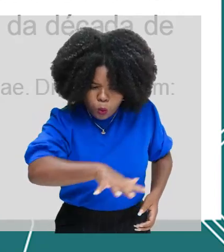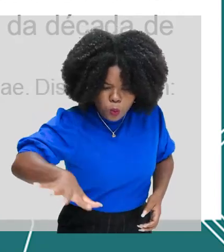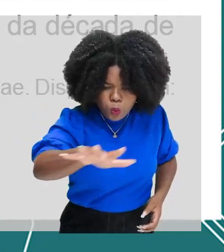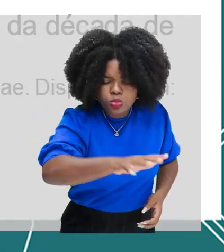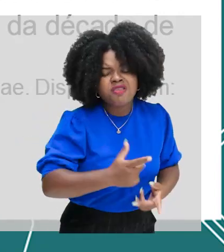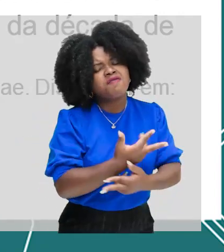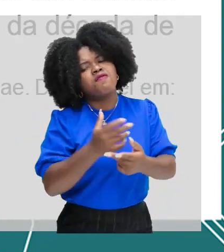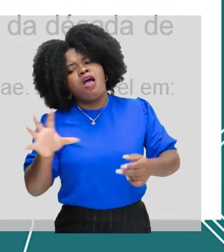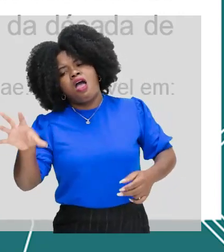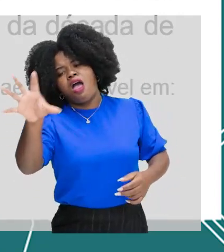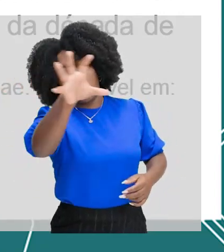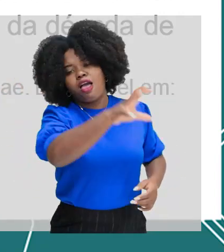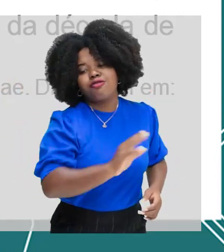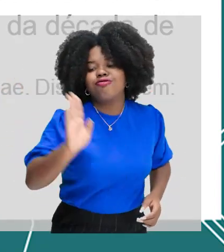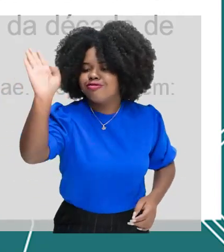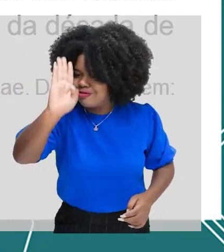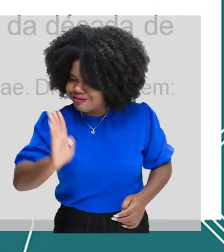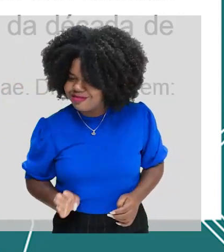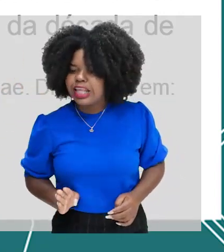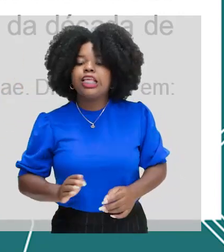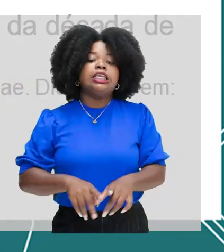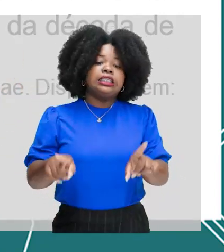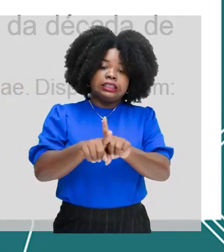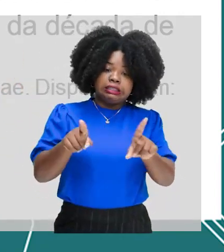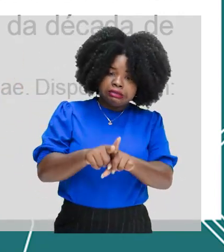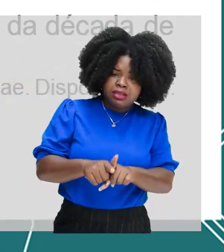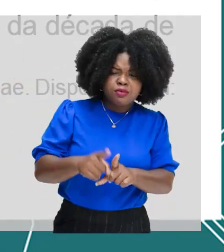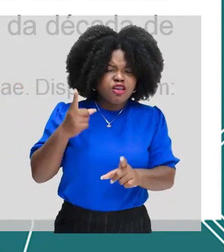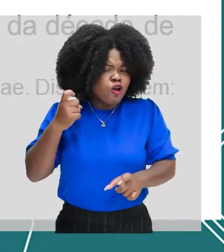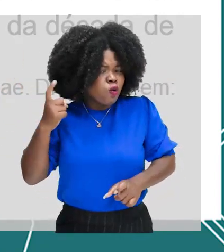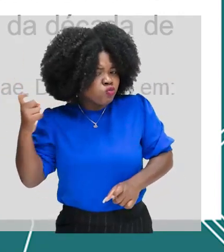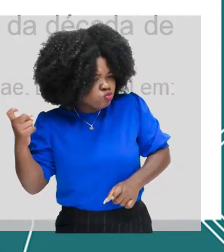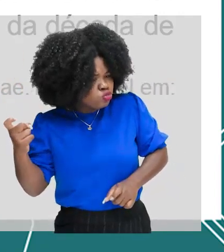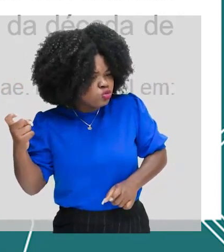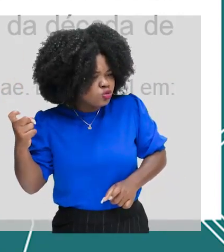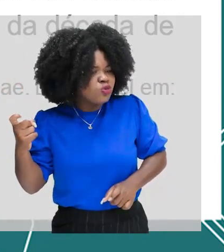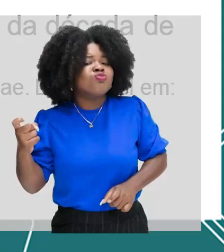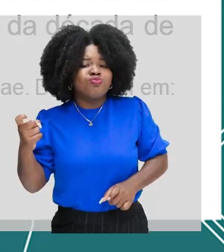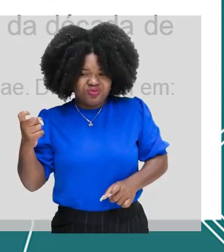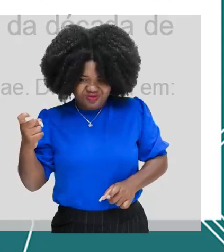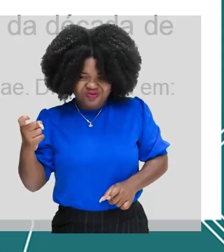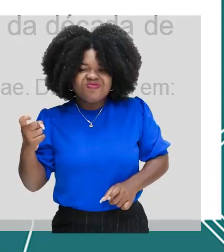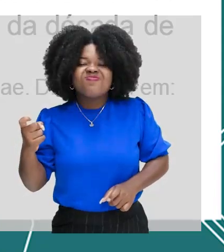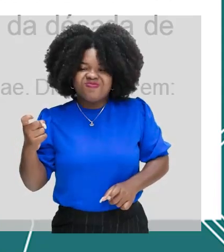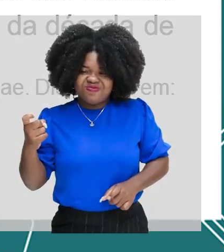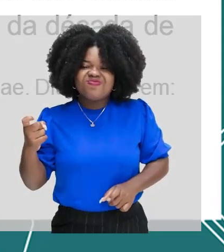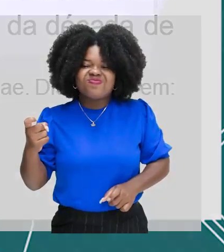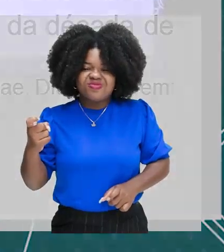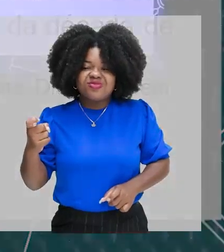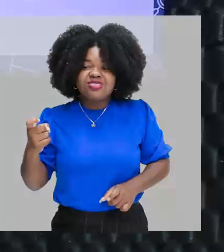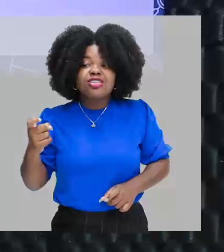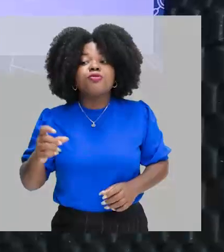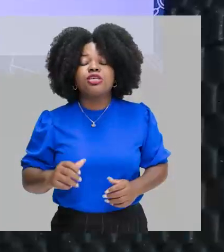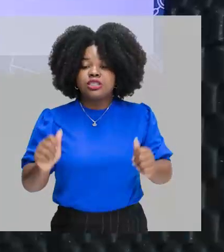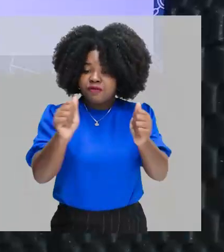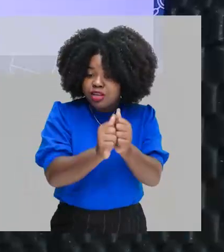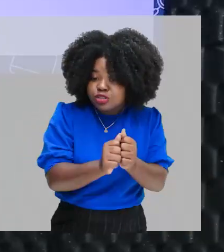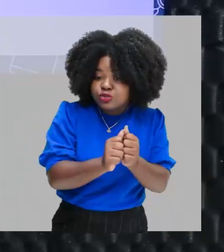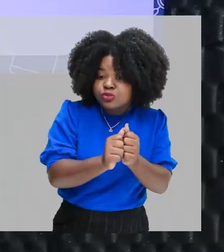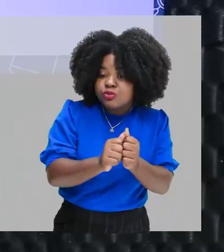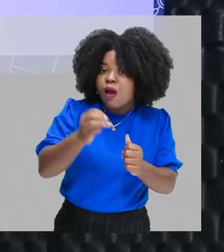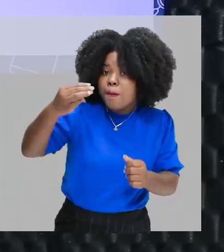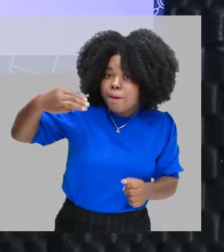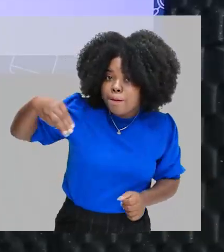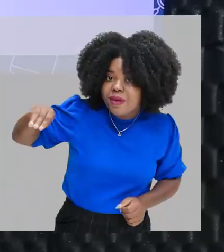várias regiões do Brasil. E logo, o som caiu nas graças dos maranhenses. Olha aqui a referência ao